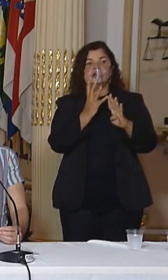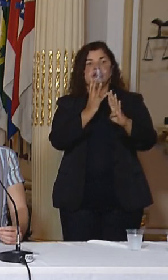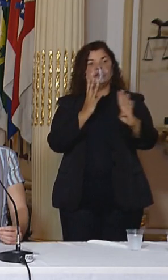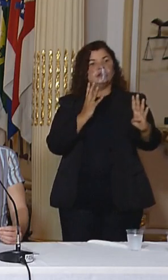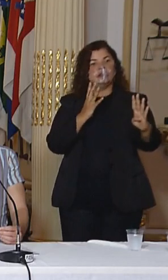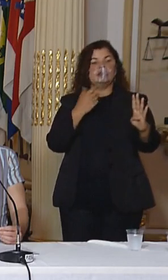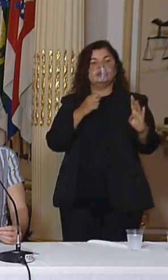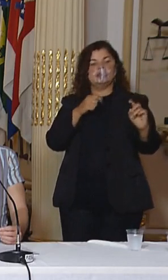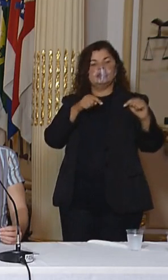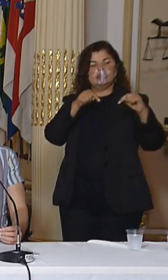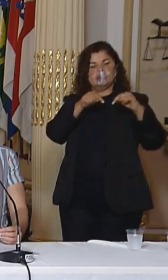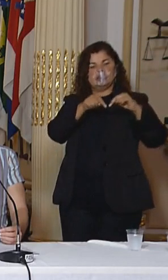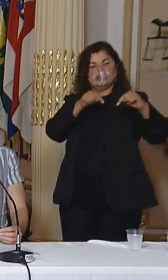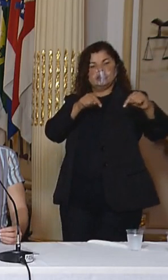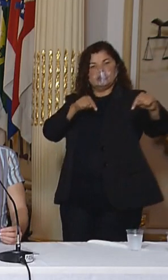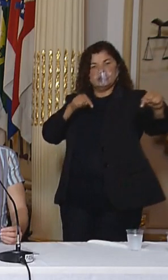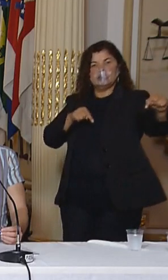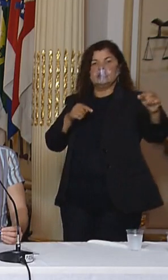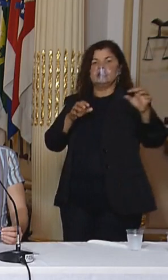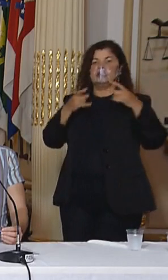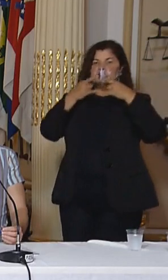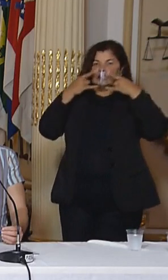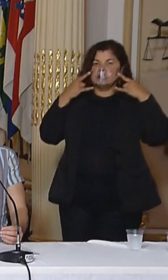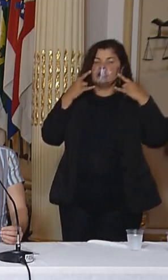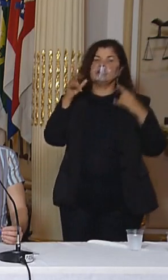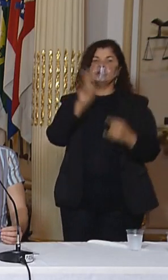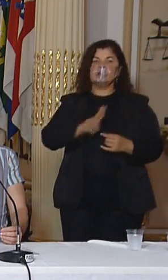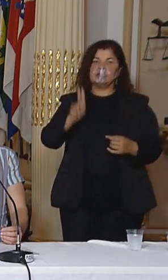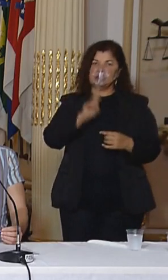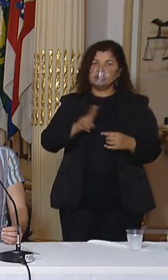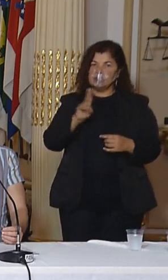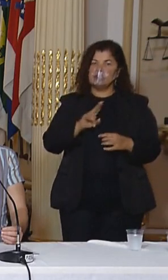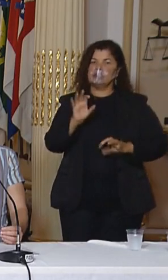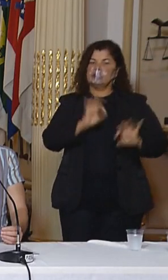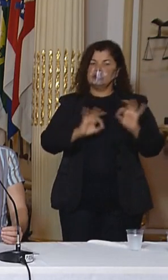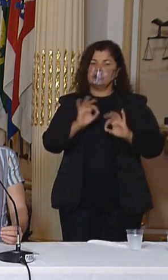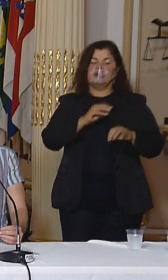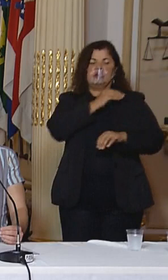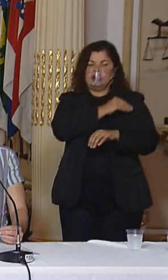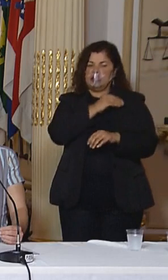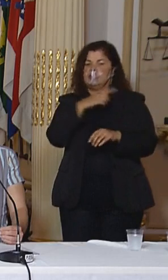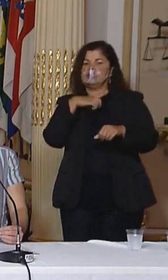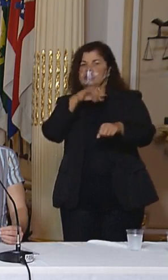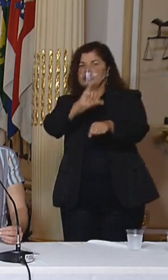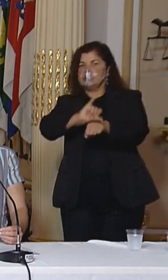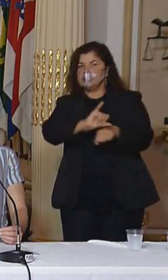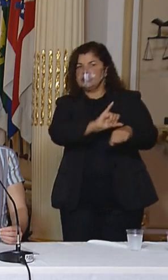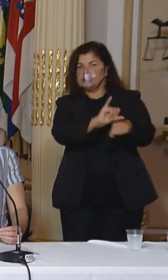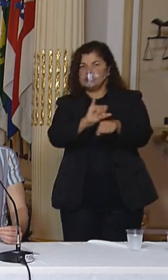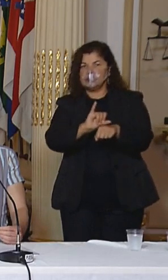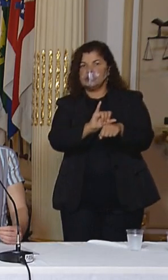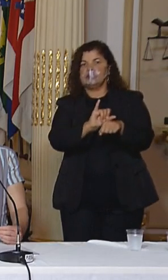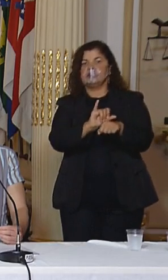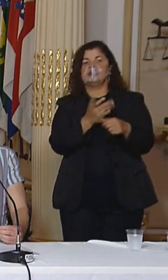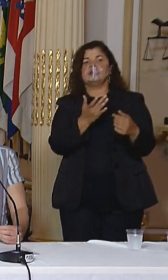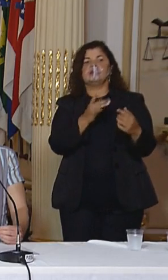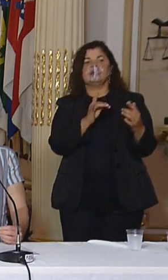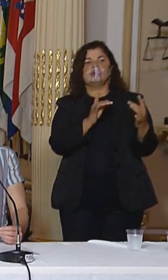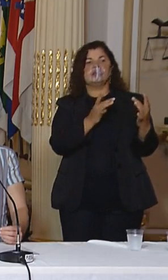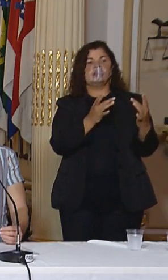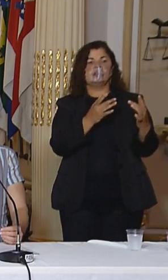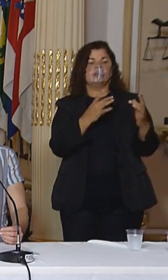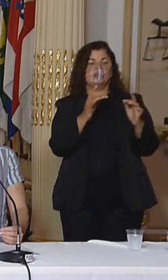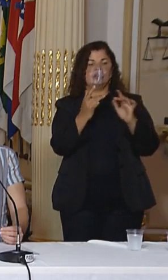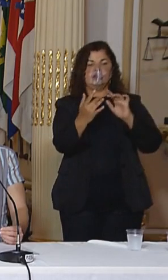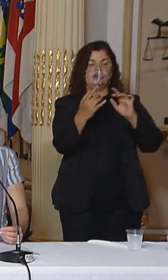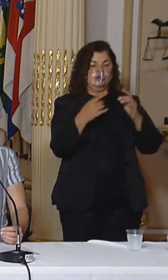espera possa estar organizada, que o uso de máscara pode estar organizado, que o uso do álcool gel seja disponibilizado, que o contato entre o